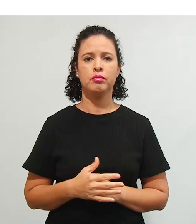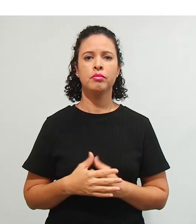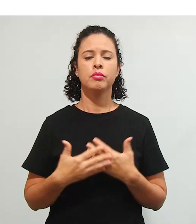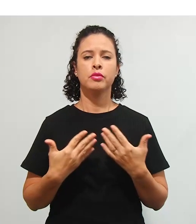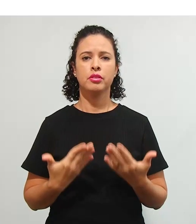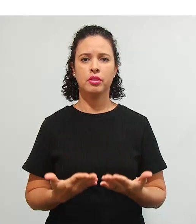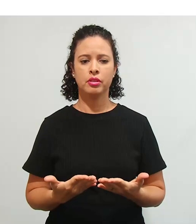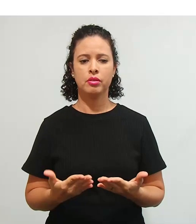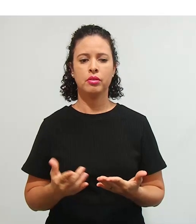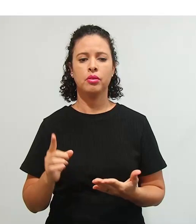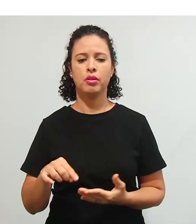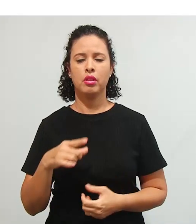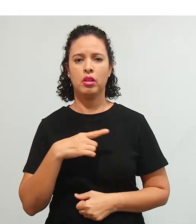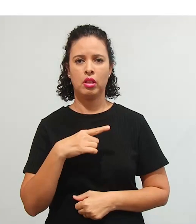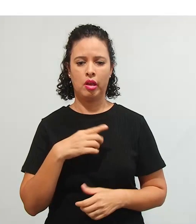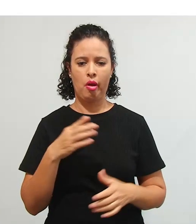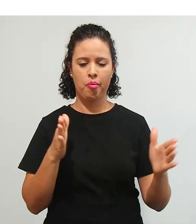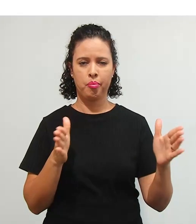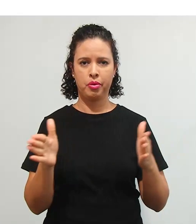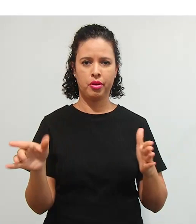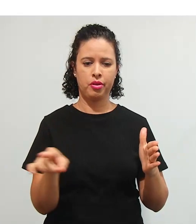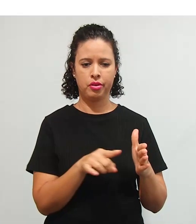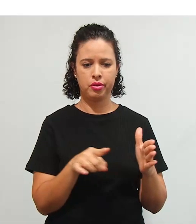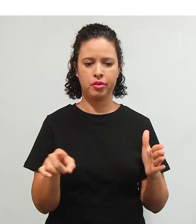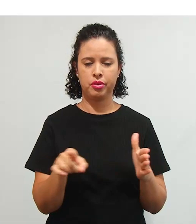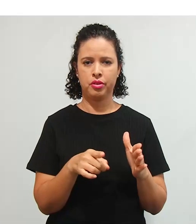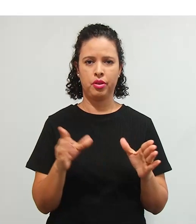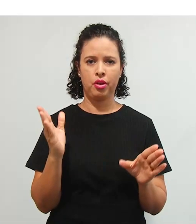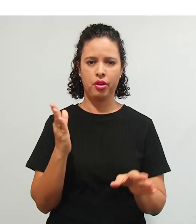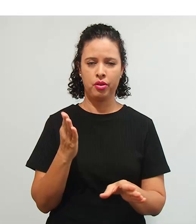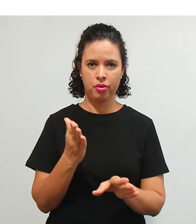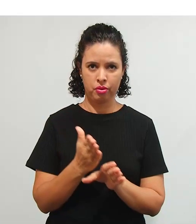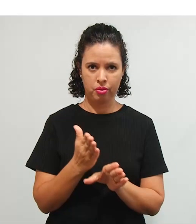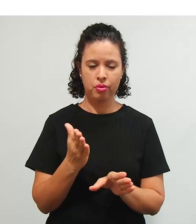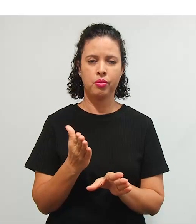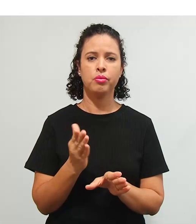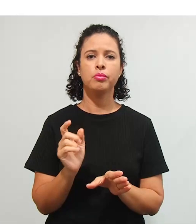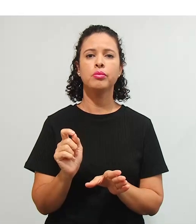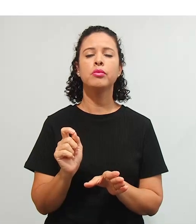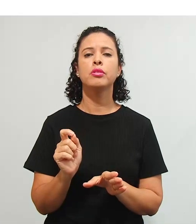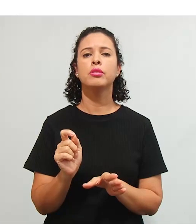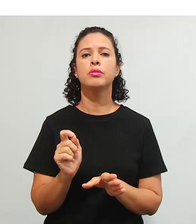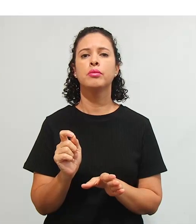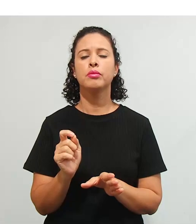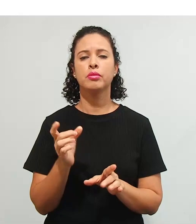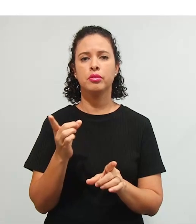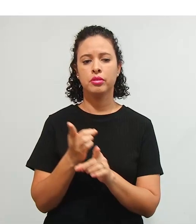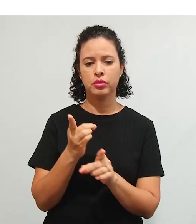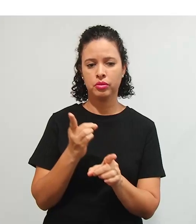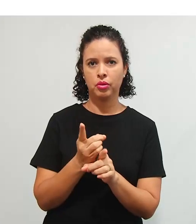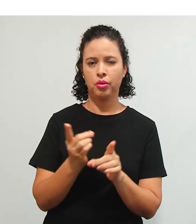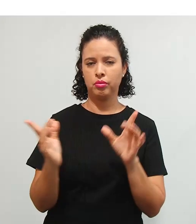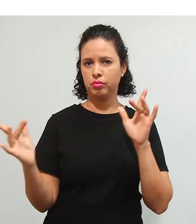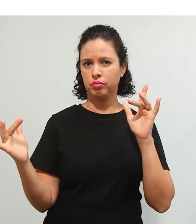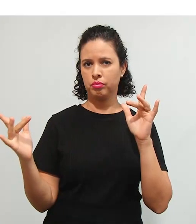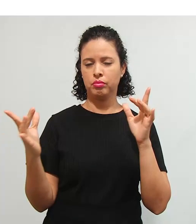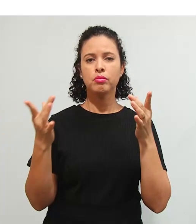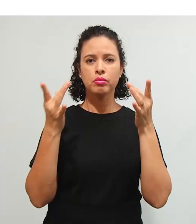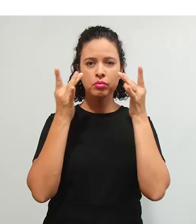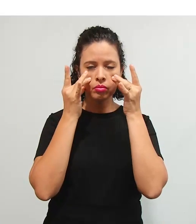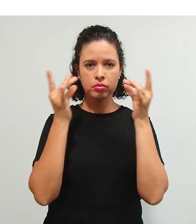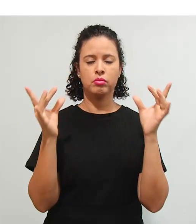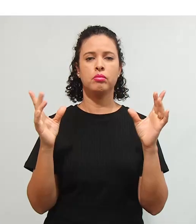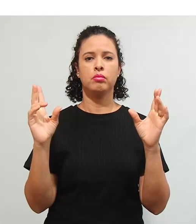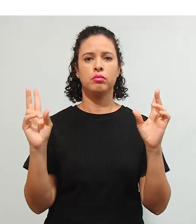Bom, durante os nossos encontros síncronos, nós vamos trabalhar a